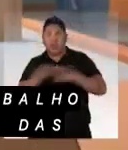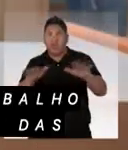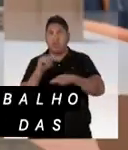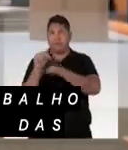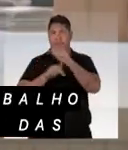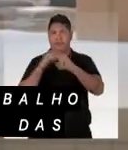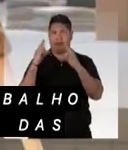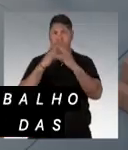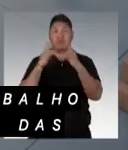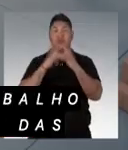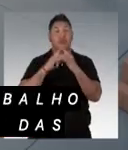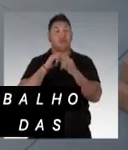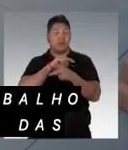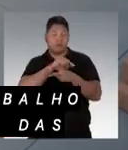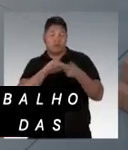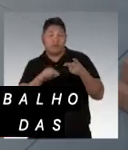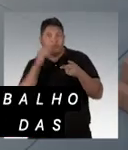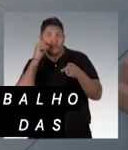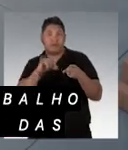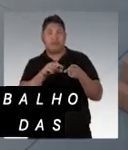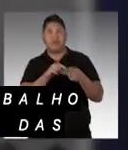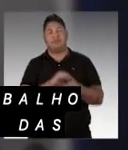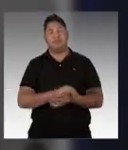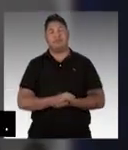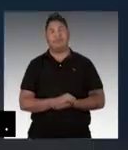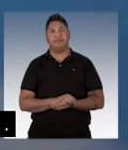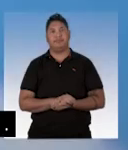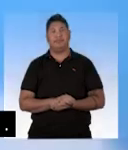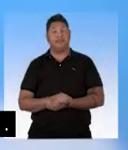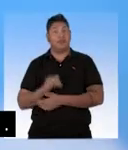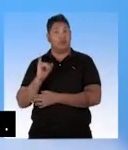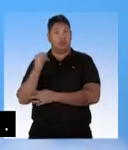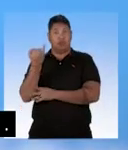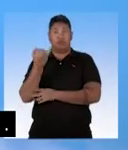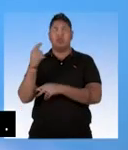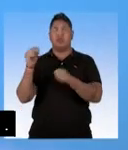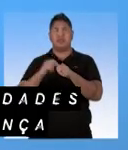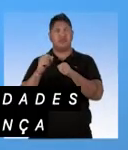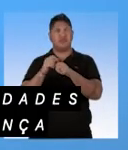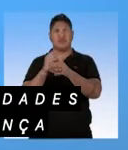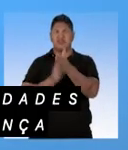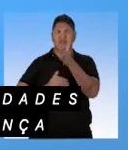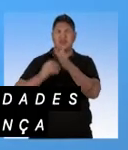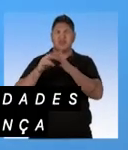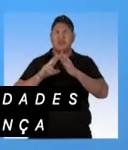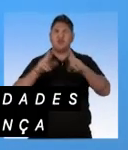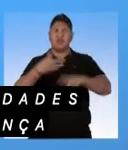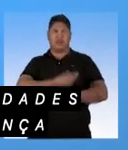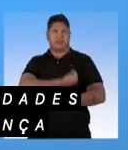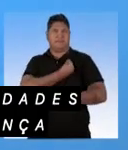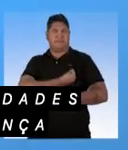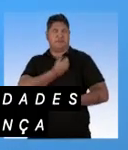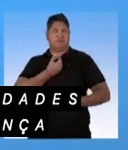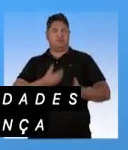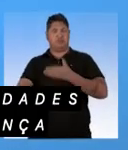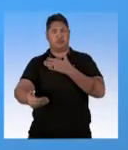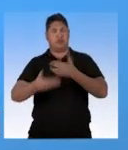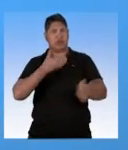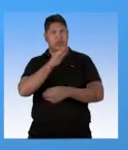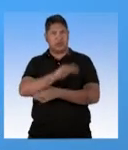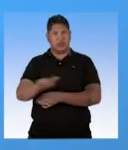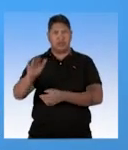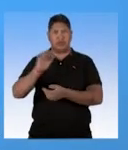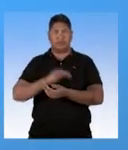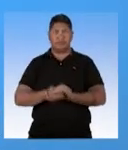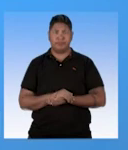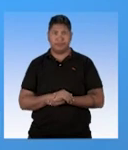de Trabalho Infantil, fazem parte das ações de prevenção. As oportunidades fazem toda a diferença na vida de